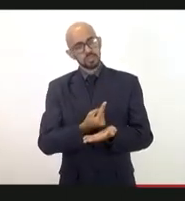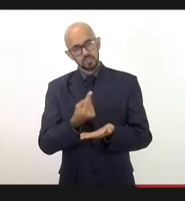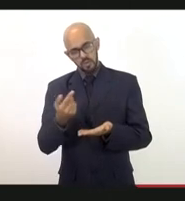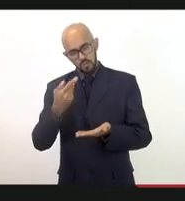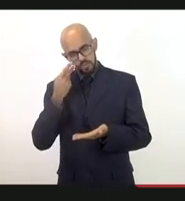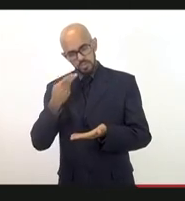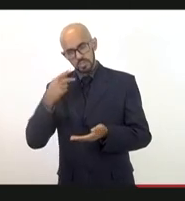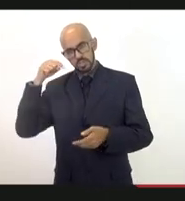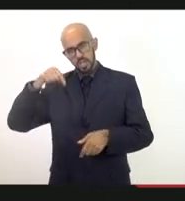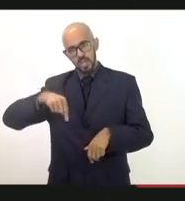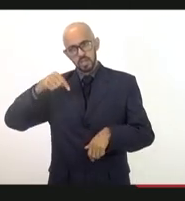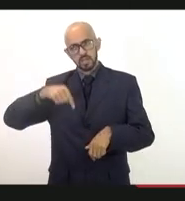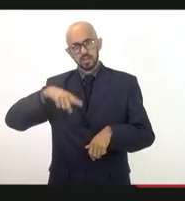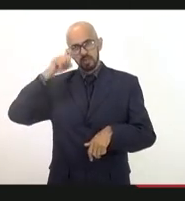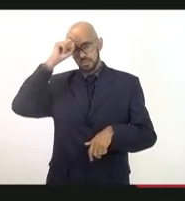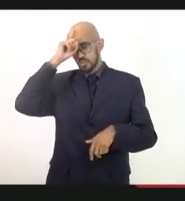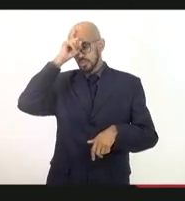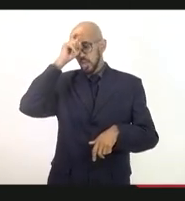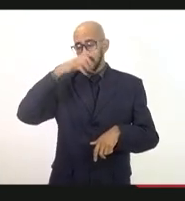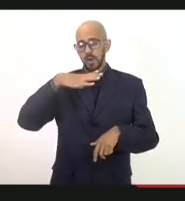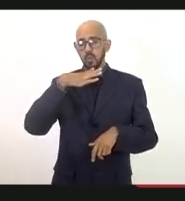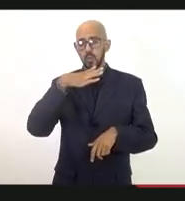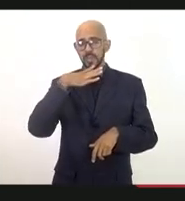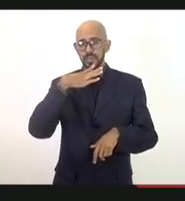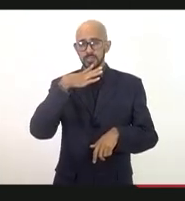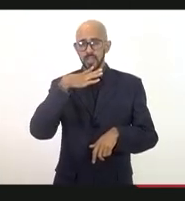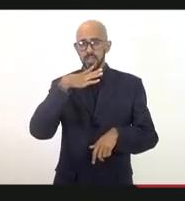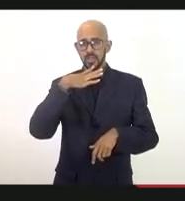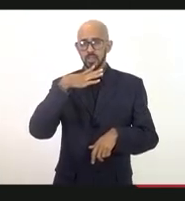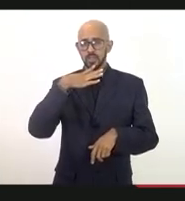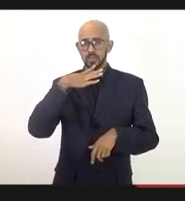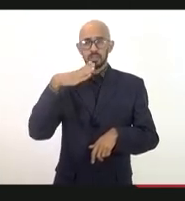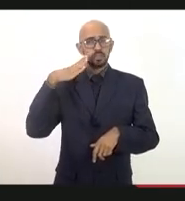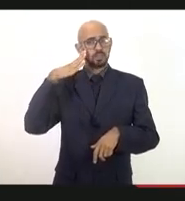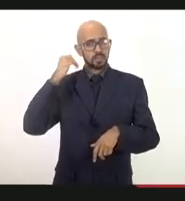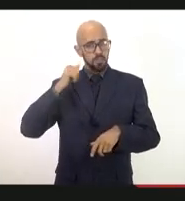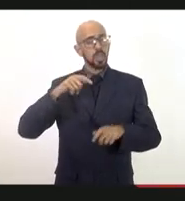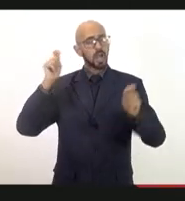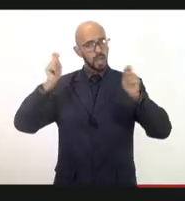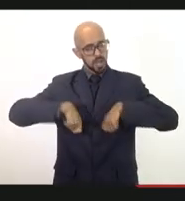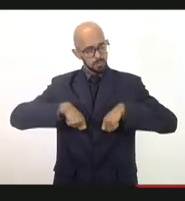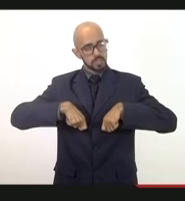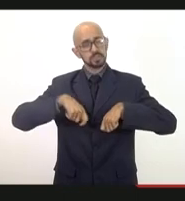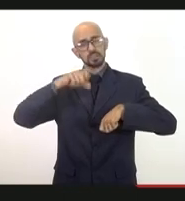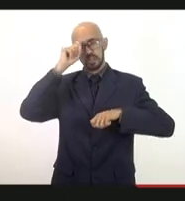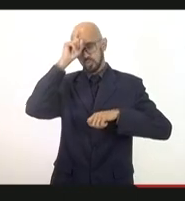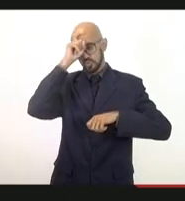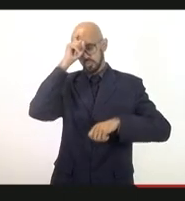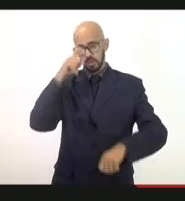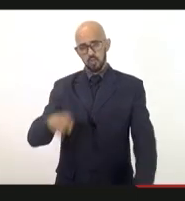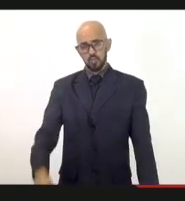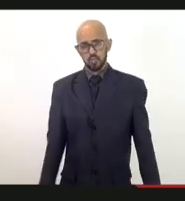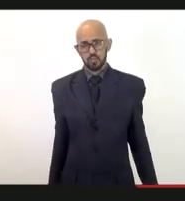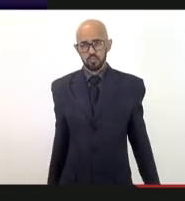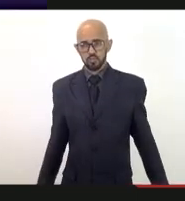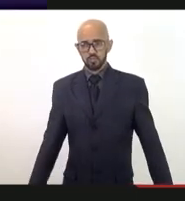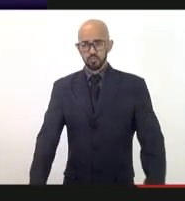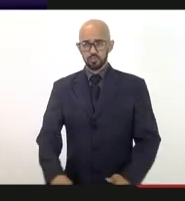façam presente na unidade para conhecer e ver a viabilidade da unidade hospitalar.